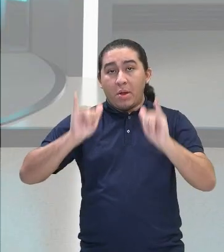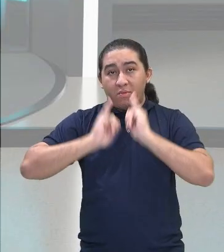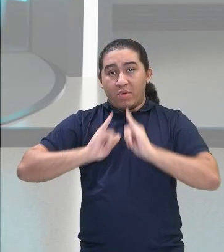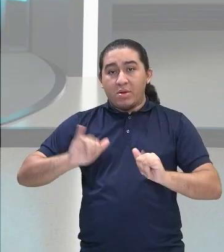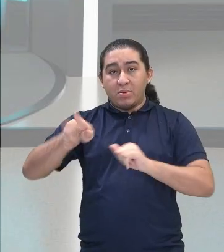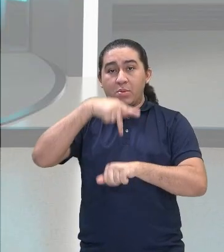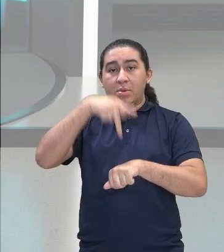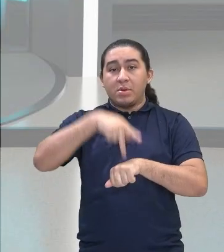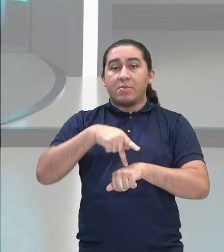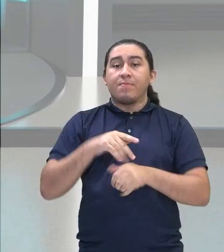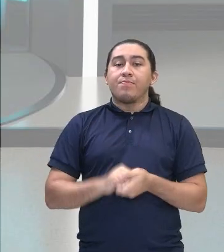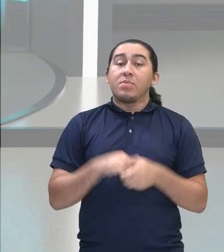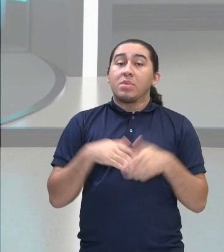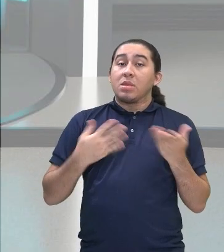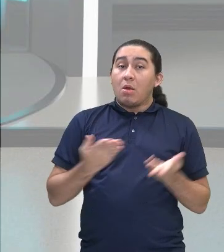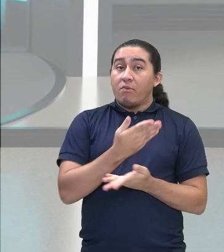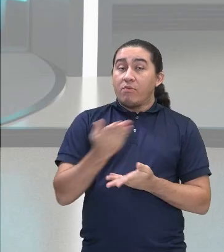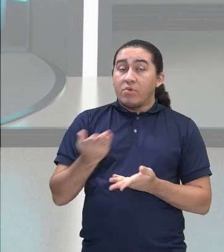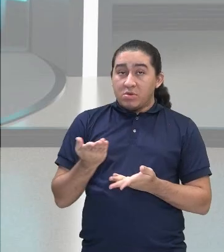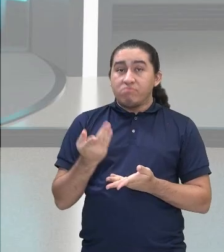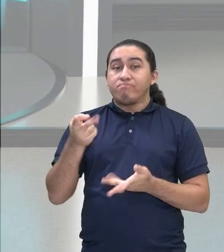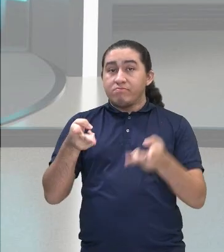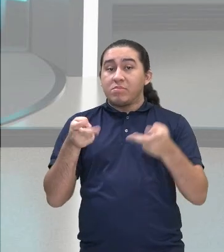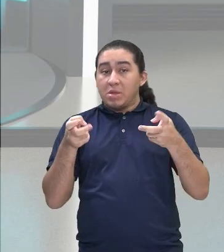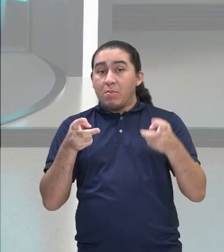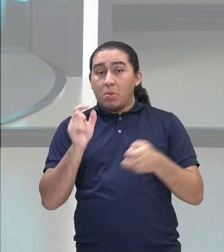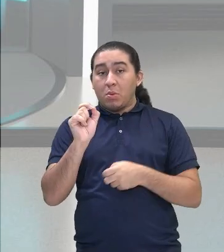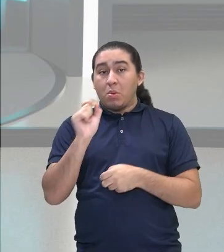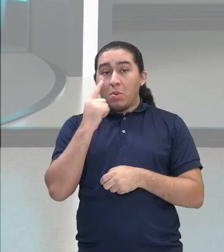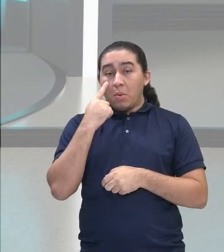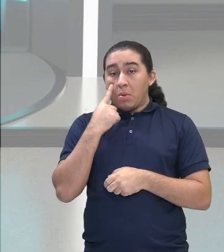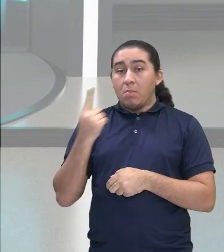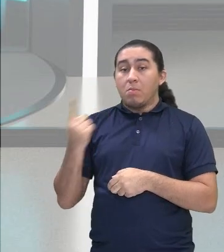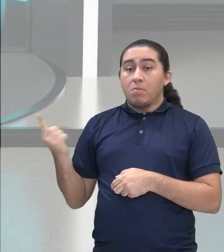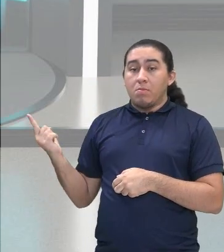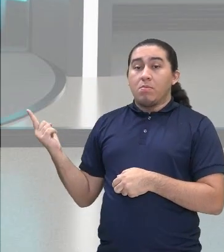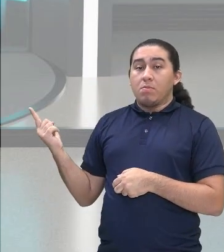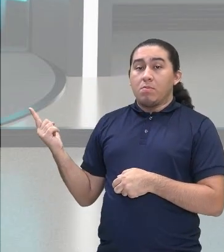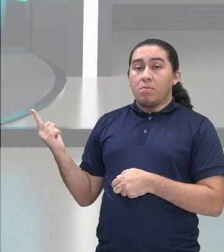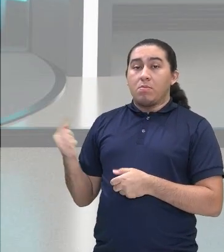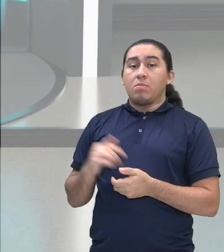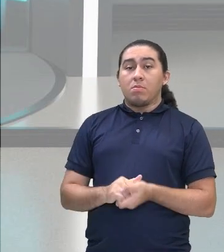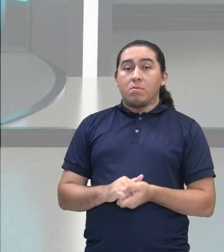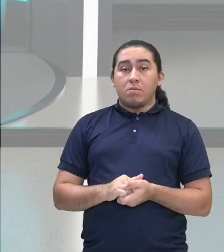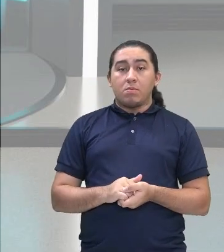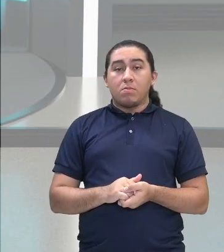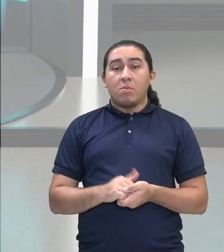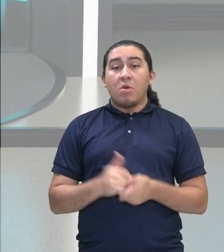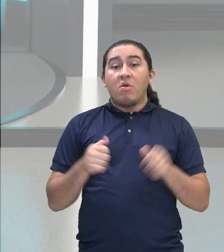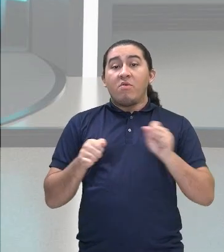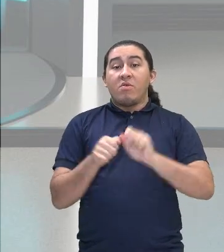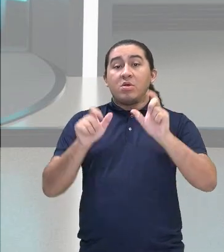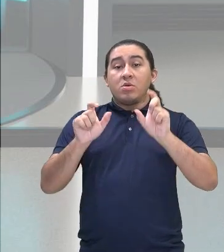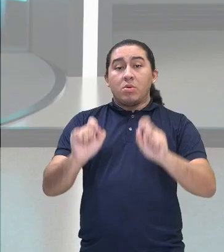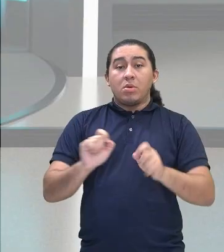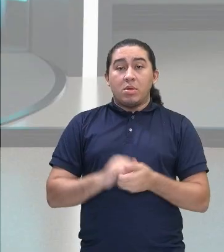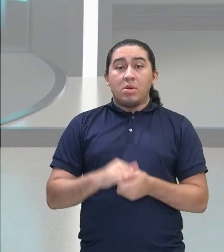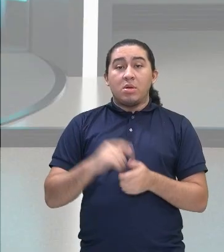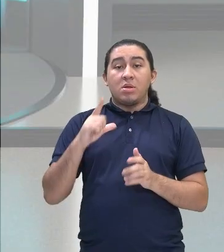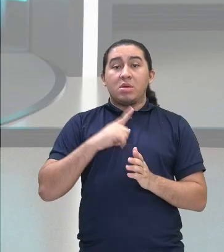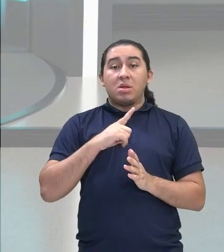Então, como vocês puderam observar, essa obra de Franz Krajberg, ela faz o que? Uma denúncia